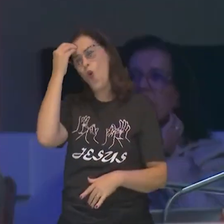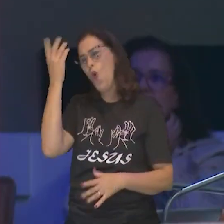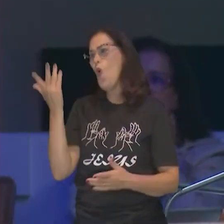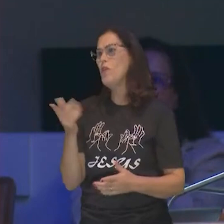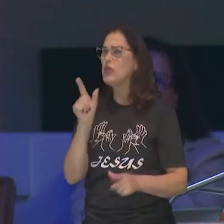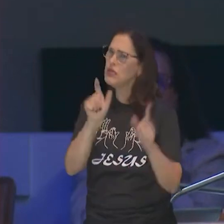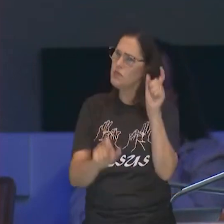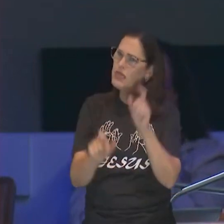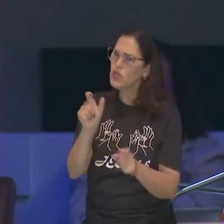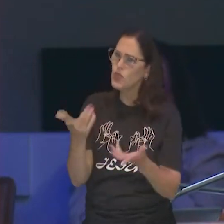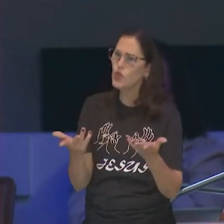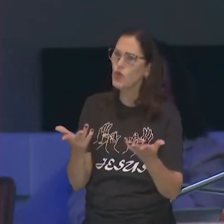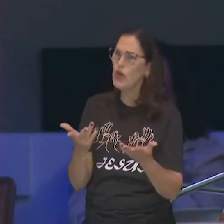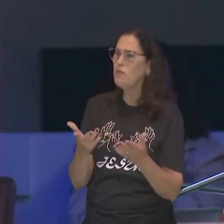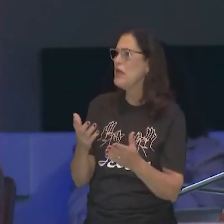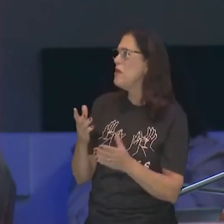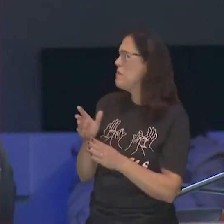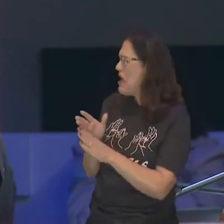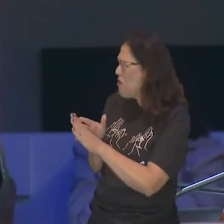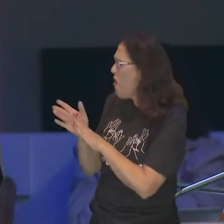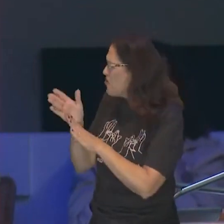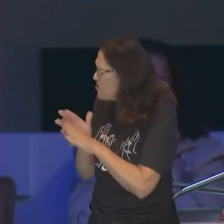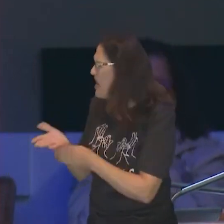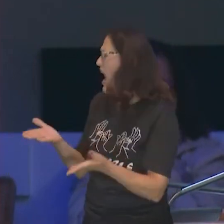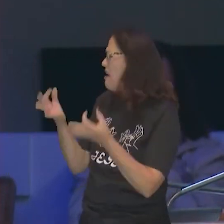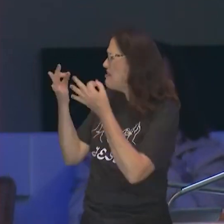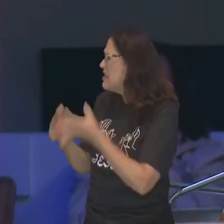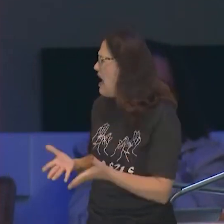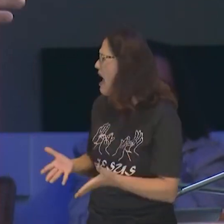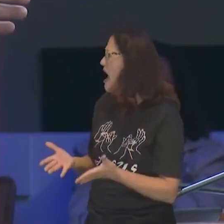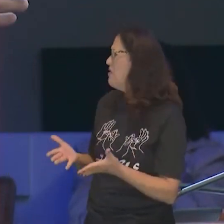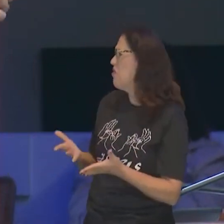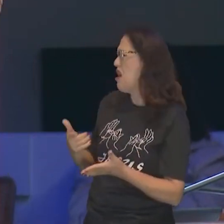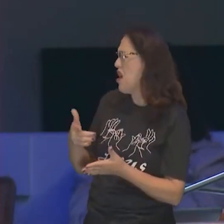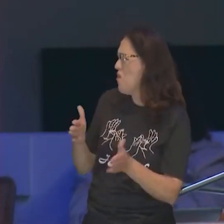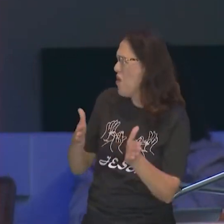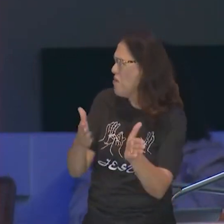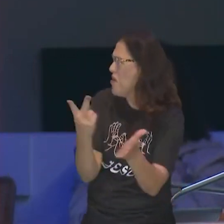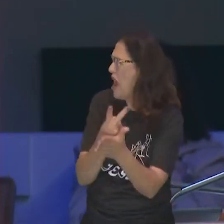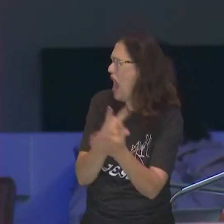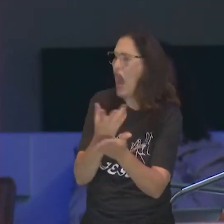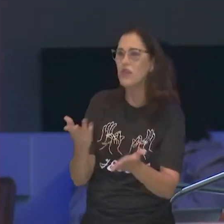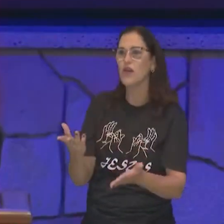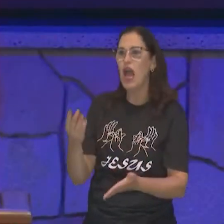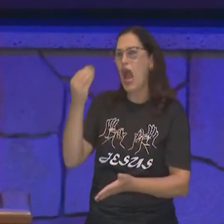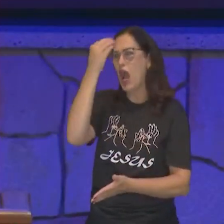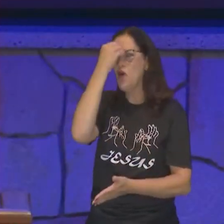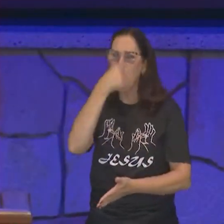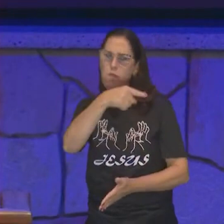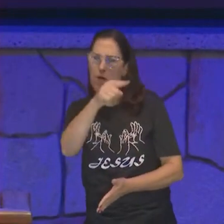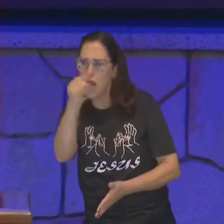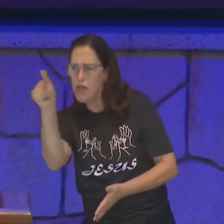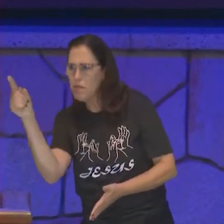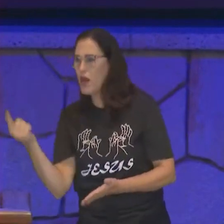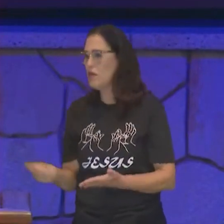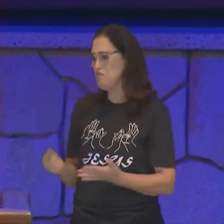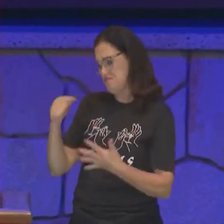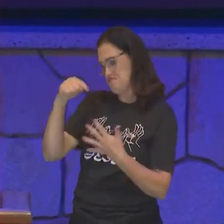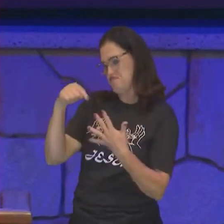daquelas pessoas que ao invés de me segurarem, me deixaram ir para aquele caminho. A culpa não foi da